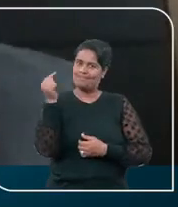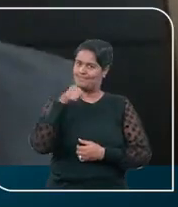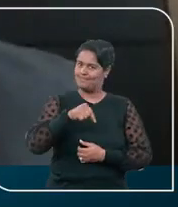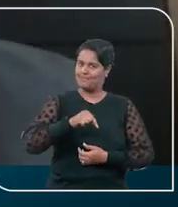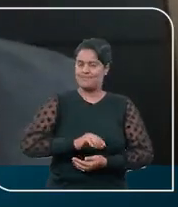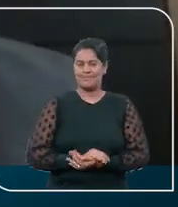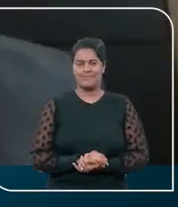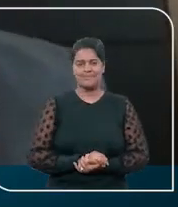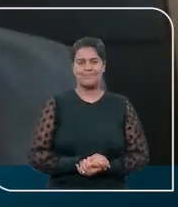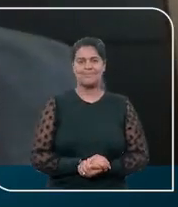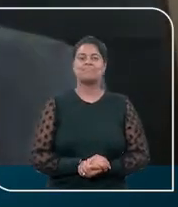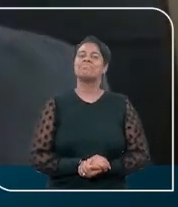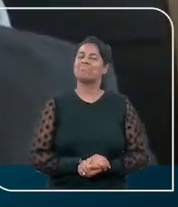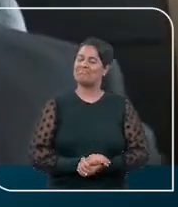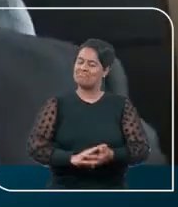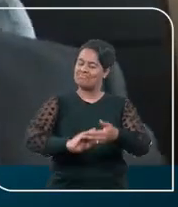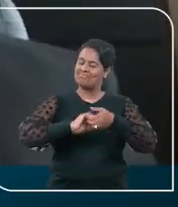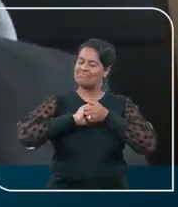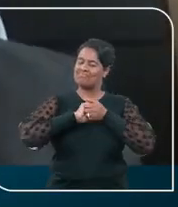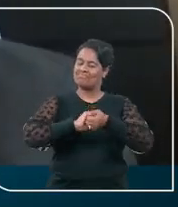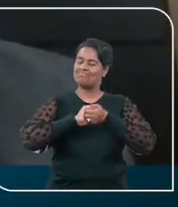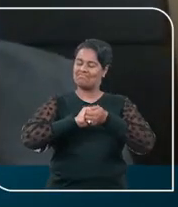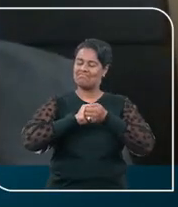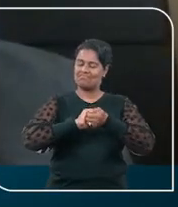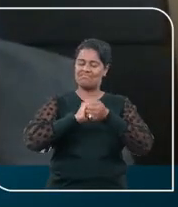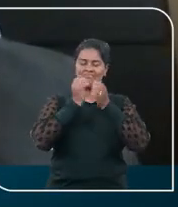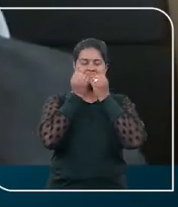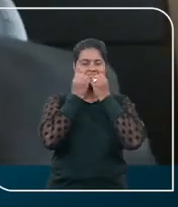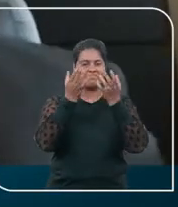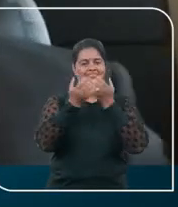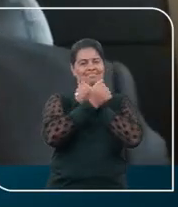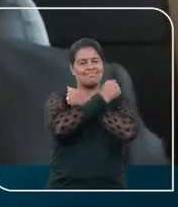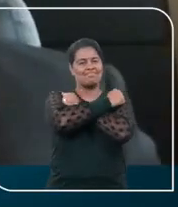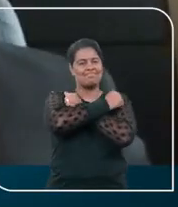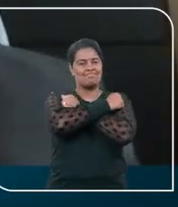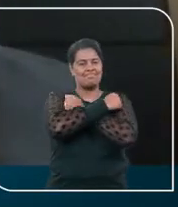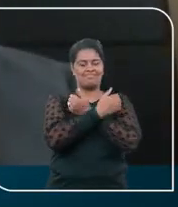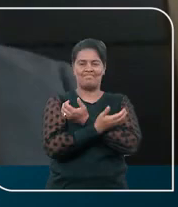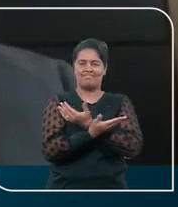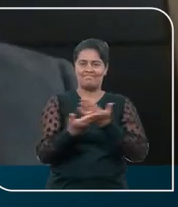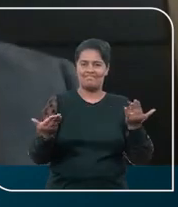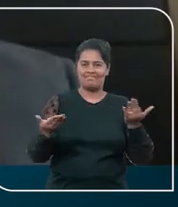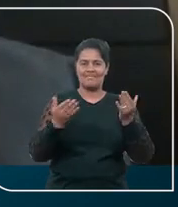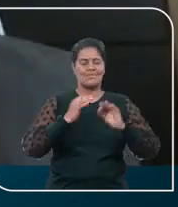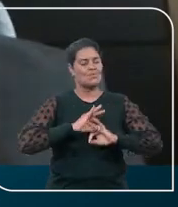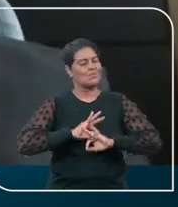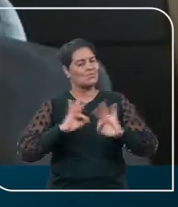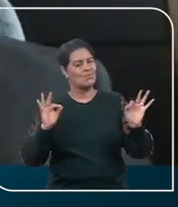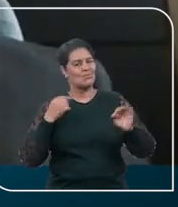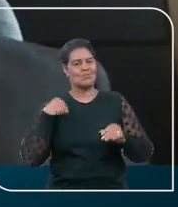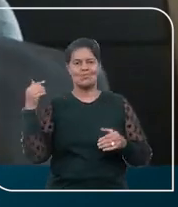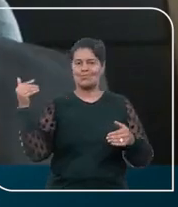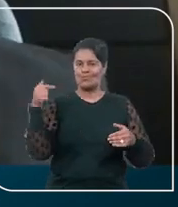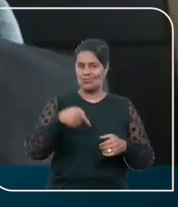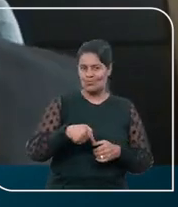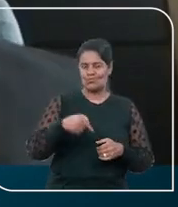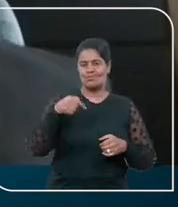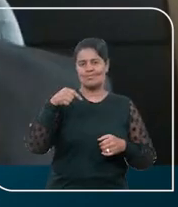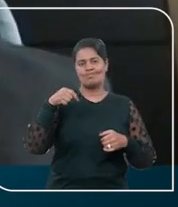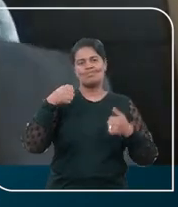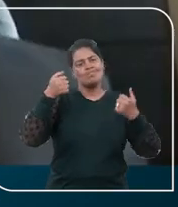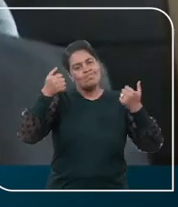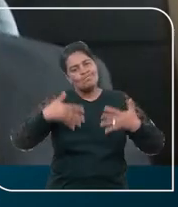Saudações imobiliárias e condominiais. Abraço grande a todos, uma satisfação estar nesse programa, onde poderemos conversar